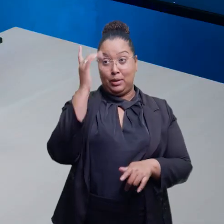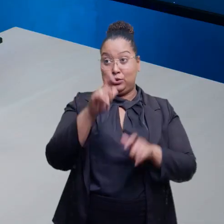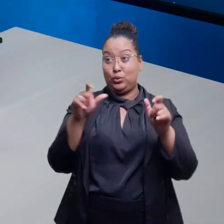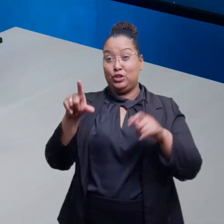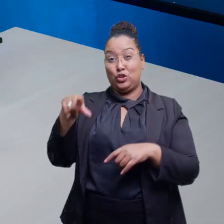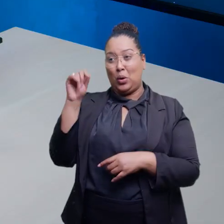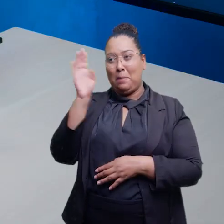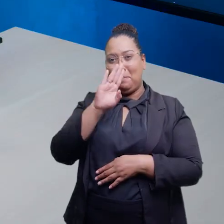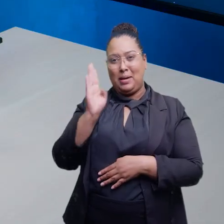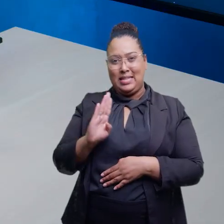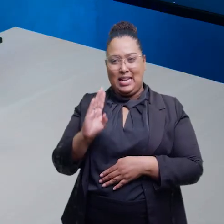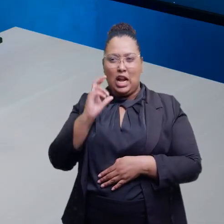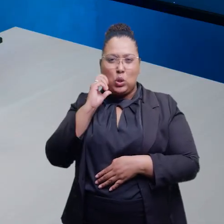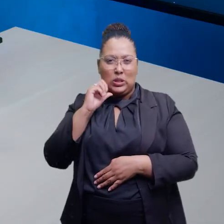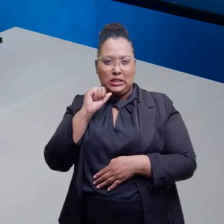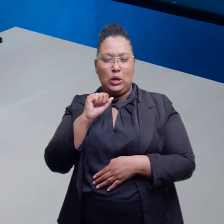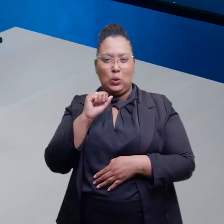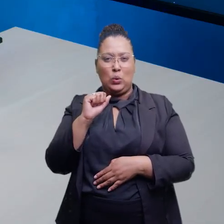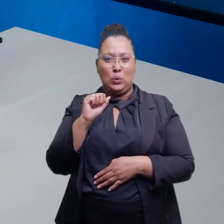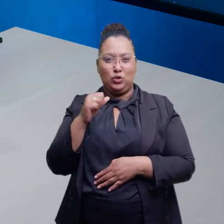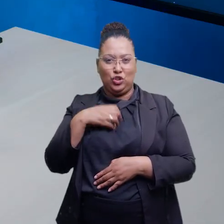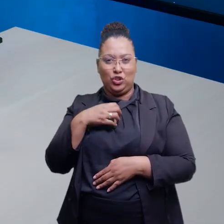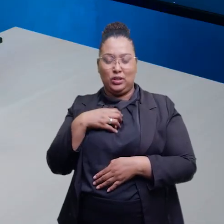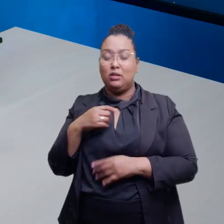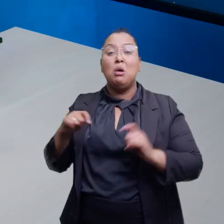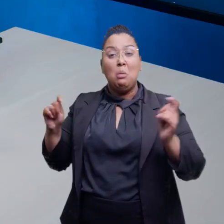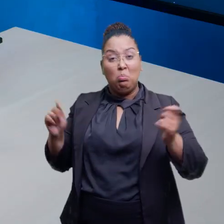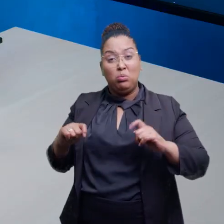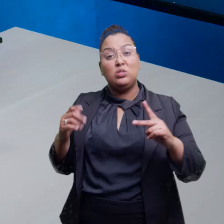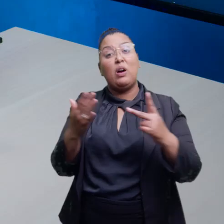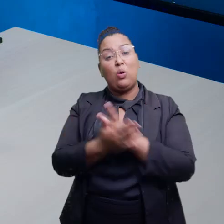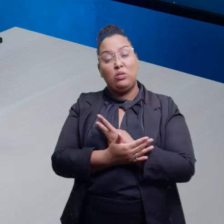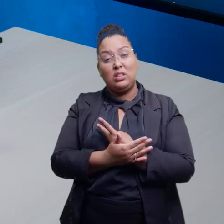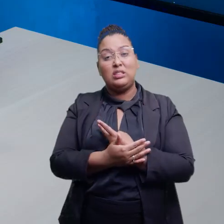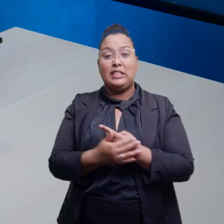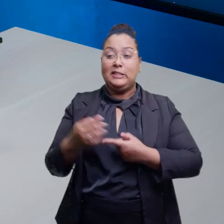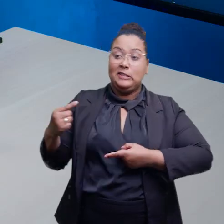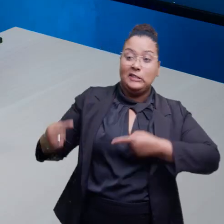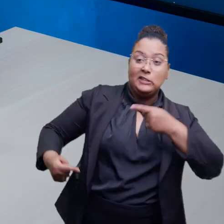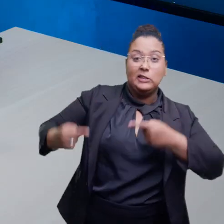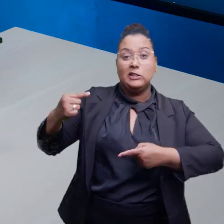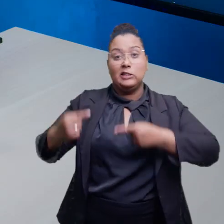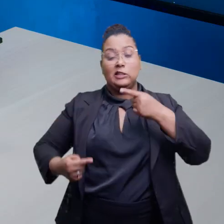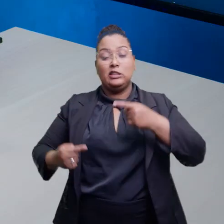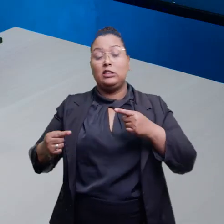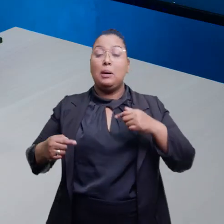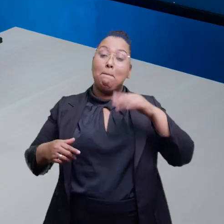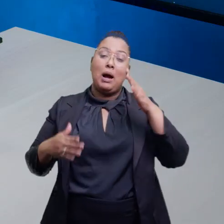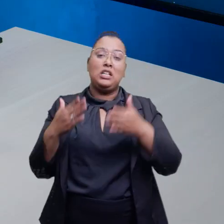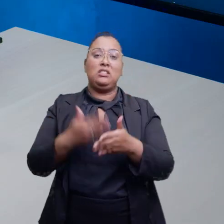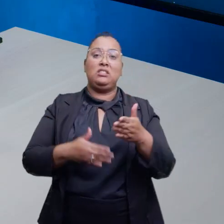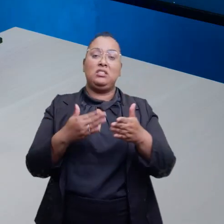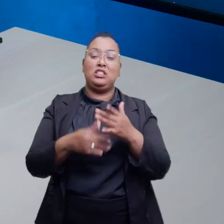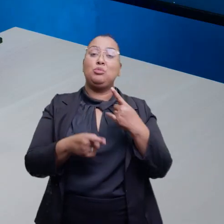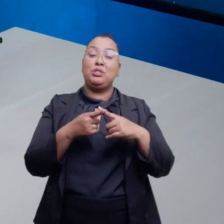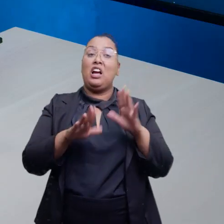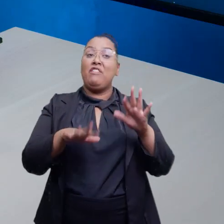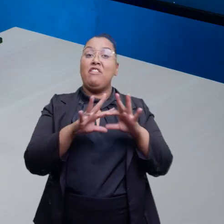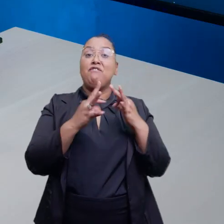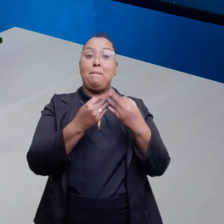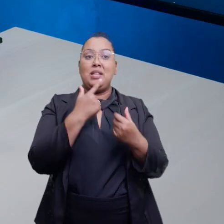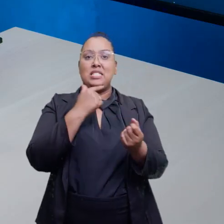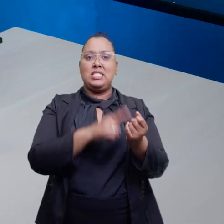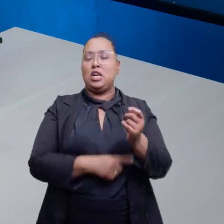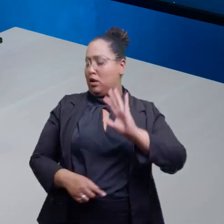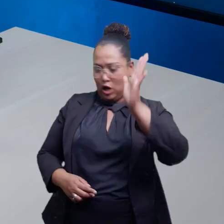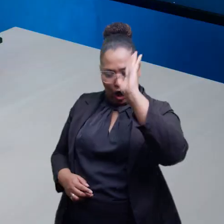essas adoções brasileiras ficam, sim, né, expostos a essa situação, que são as principais dificuldades que a gente tem nos processos, porque as famílias reaparecem